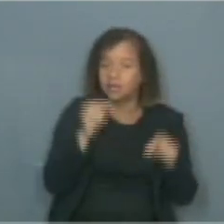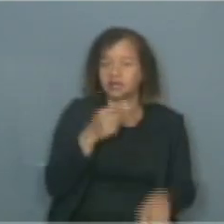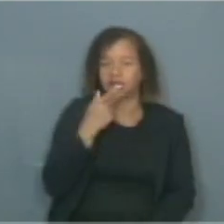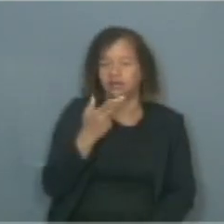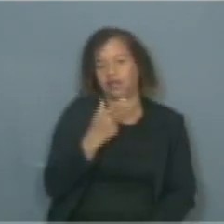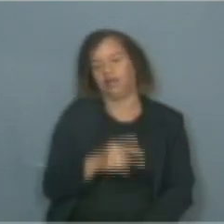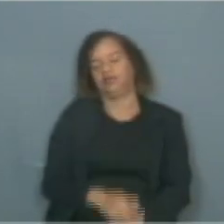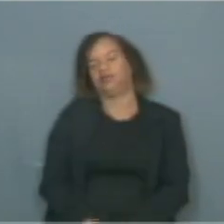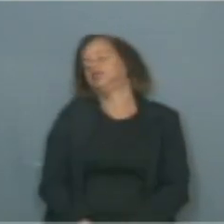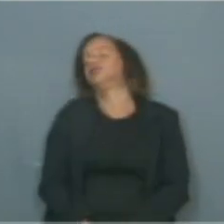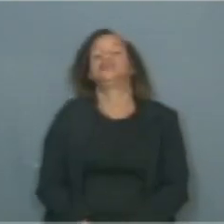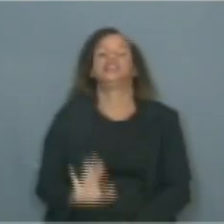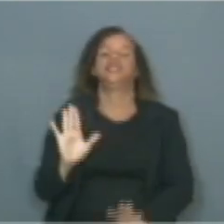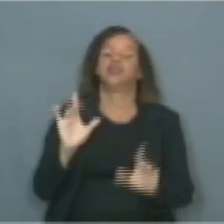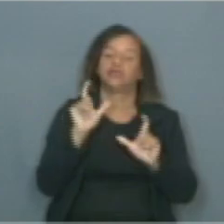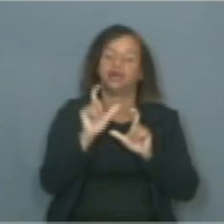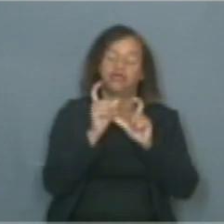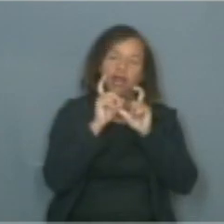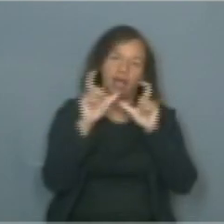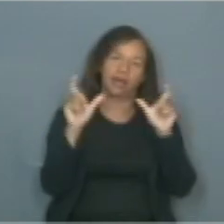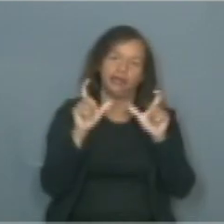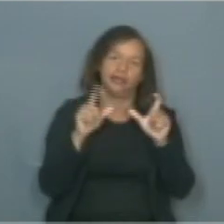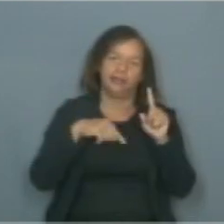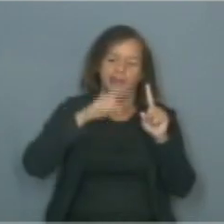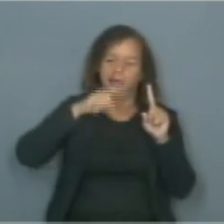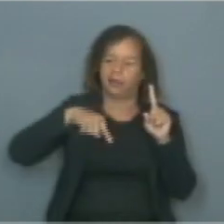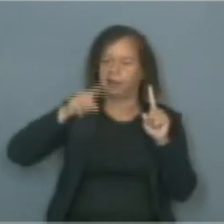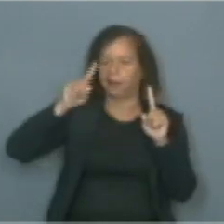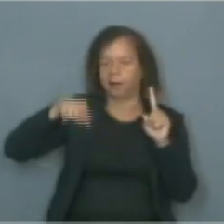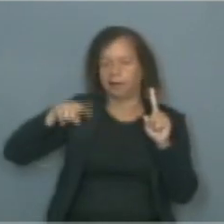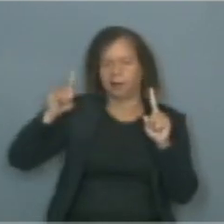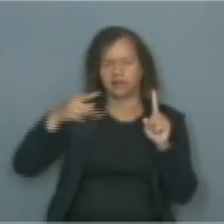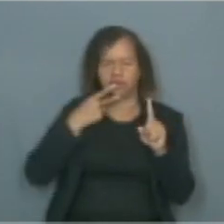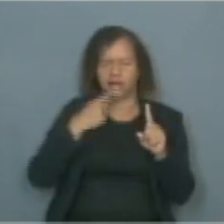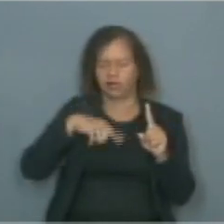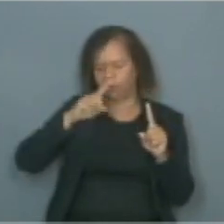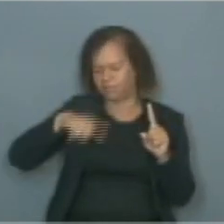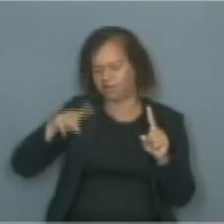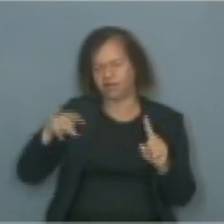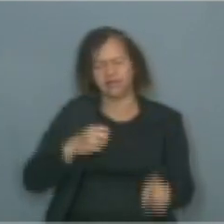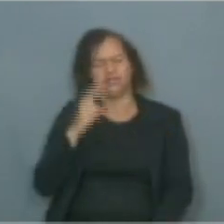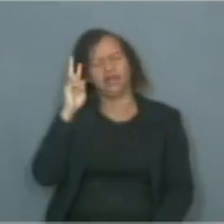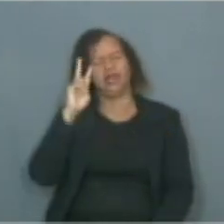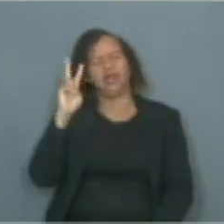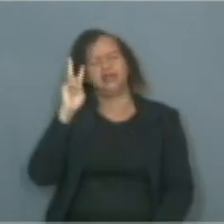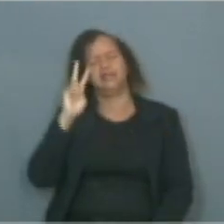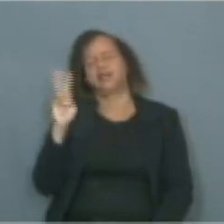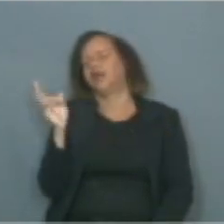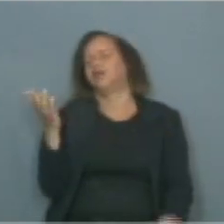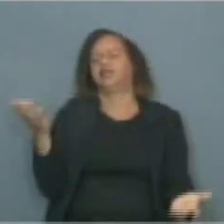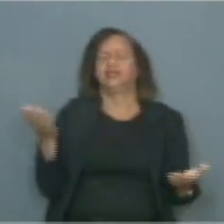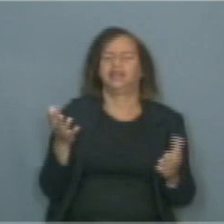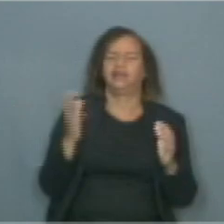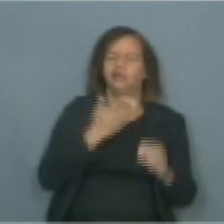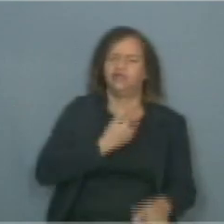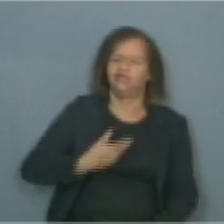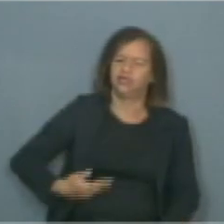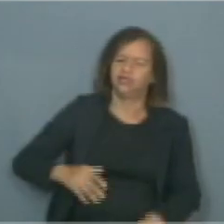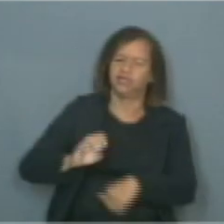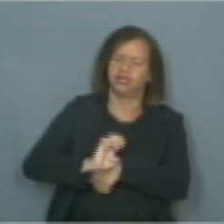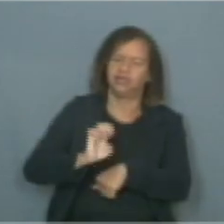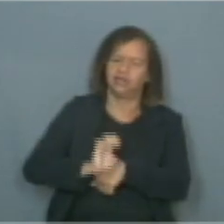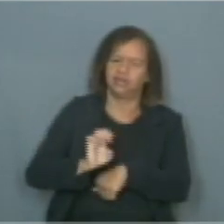falar. E não apenas dizer dos números, porque se for para falar de números, a gente vai lembrar que recentemente o governo do